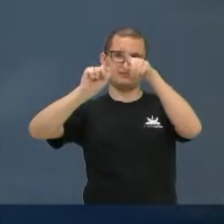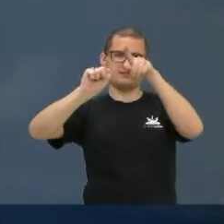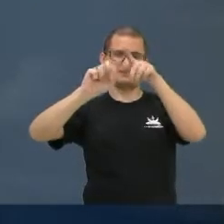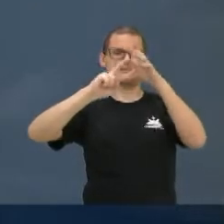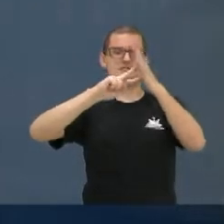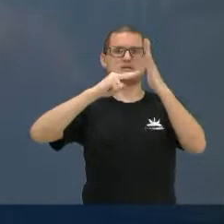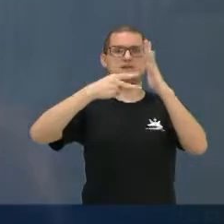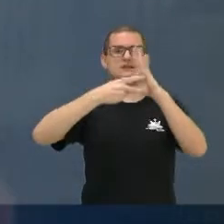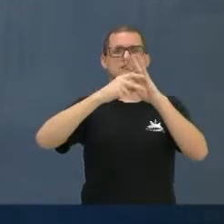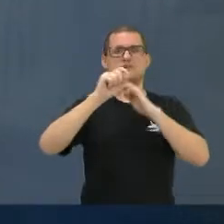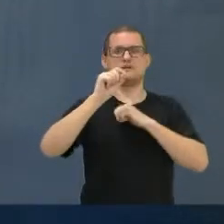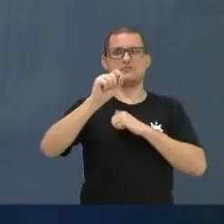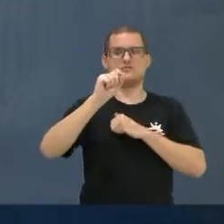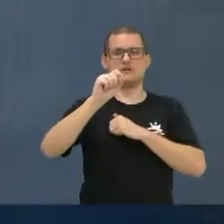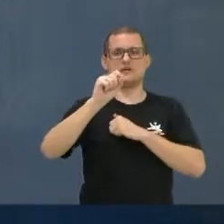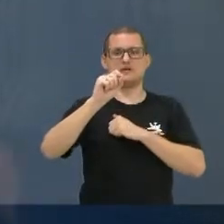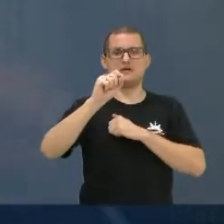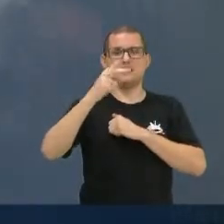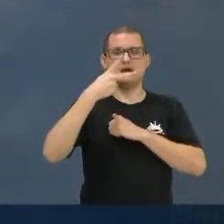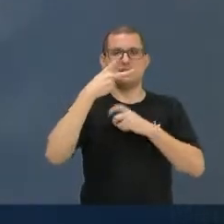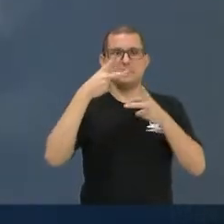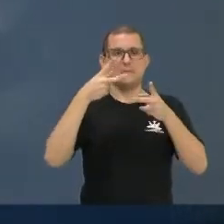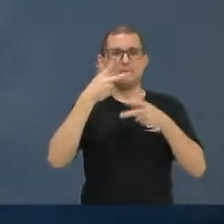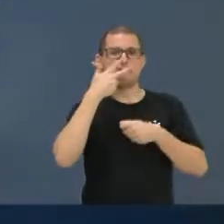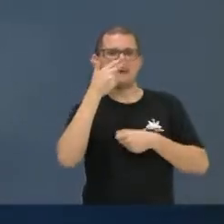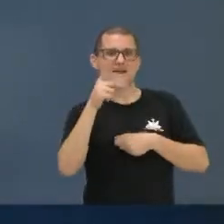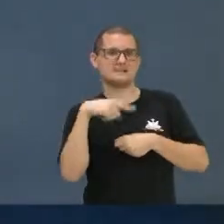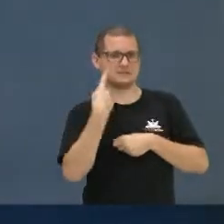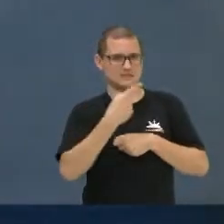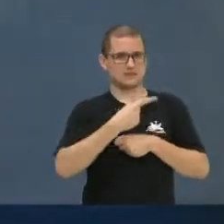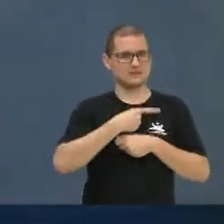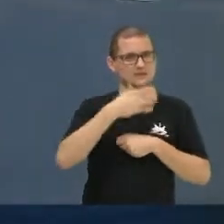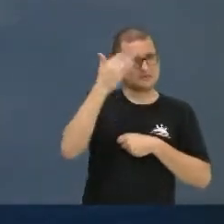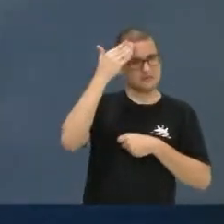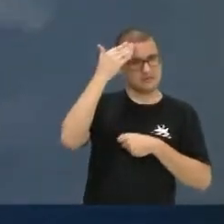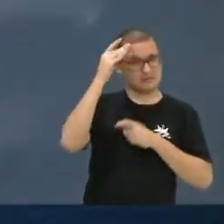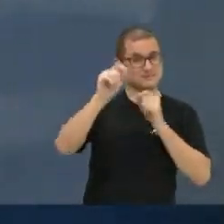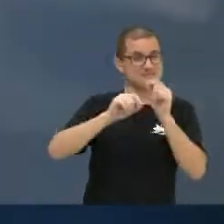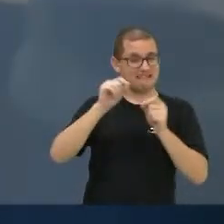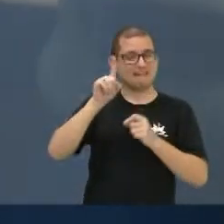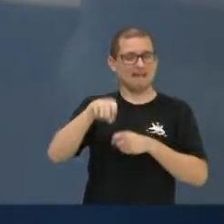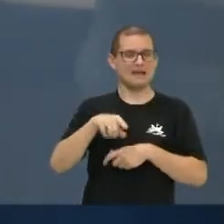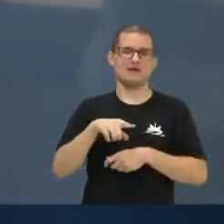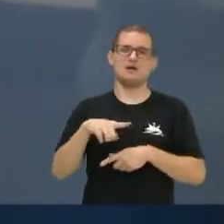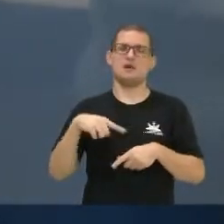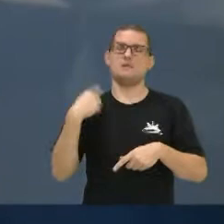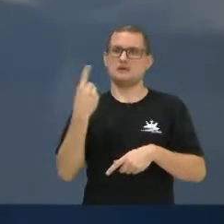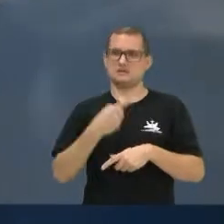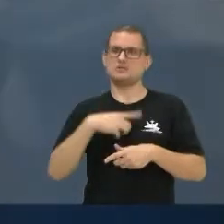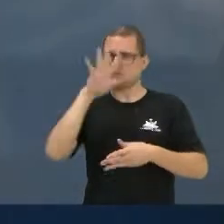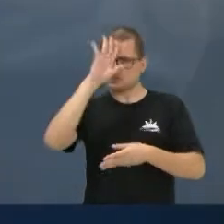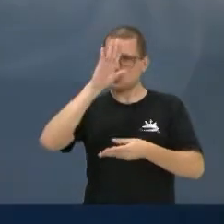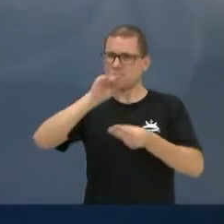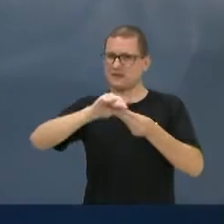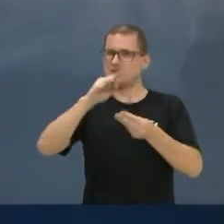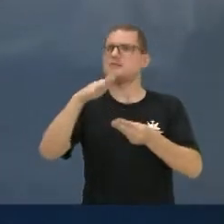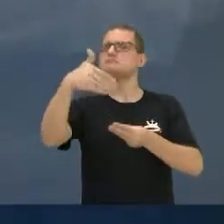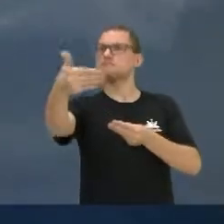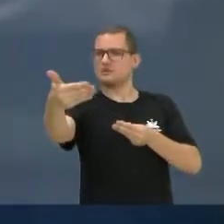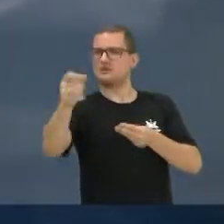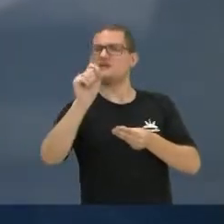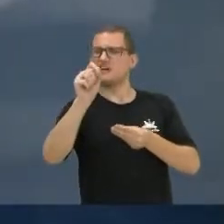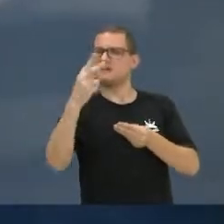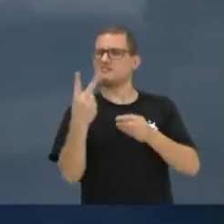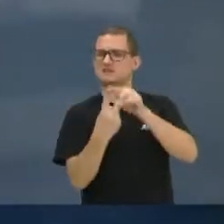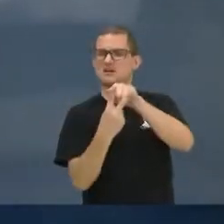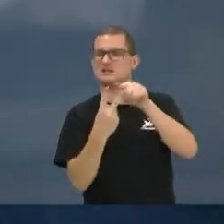entender que o leitor sabe de quem se trata veremos mais adiante de quem se trata